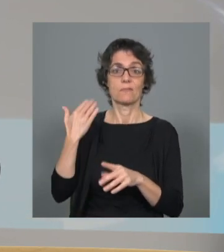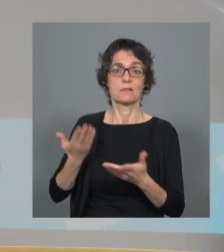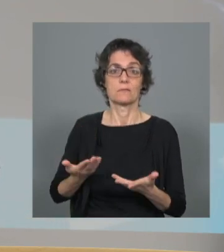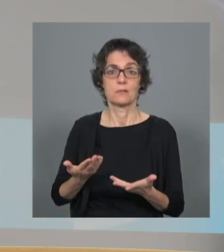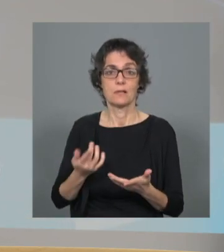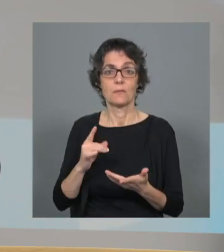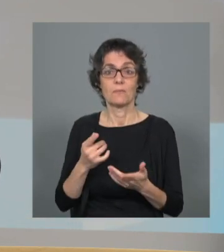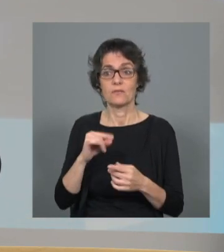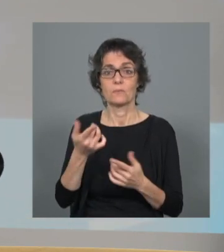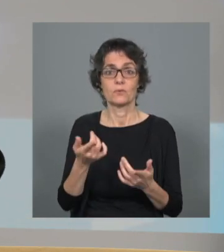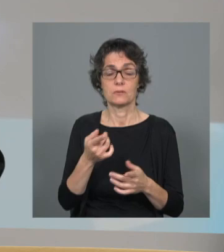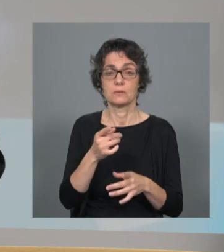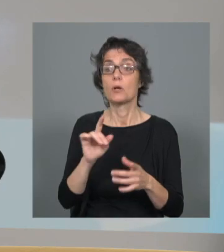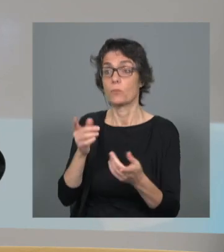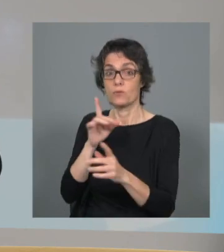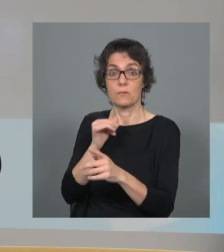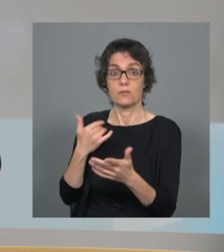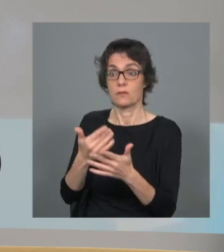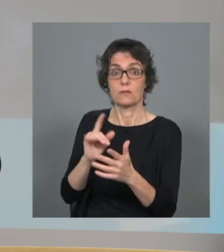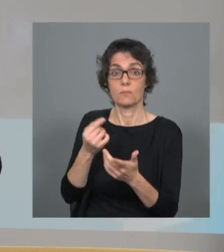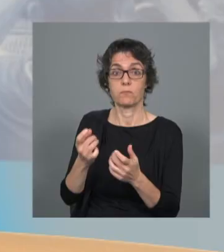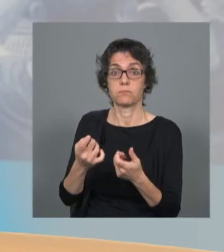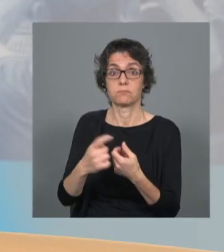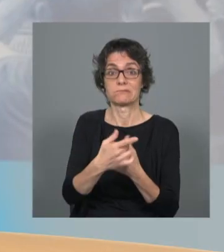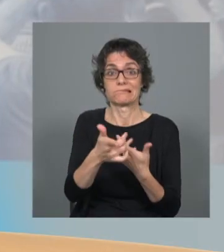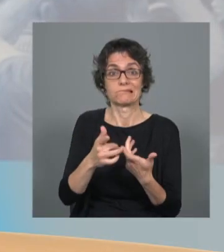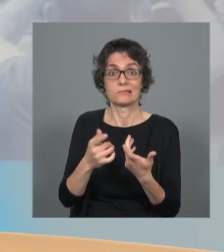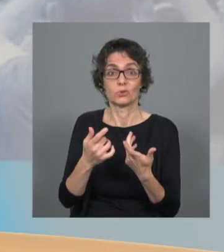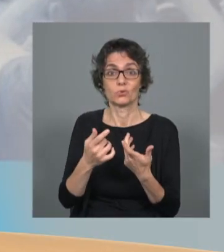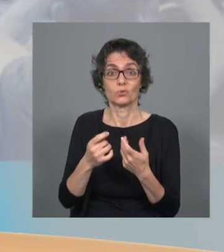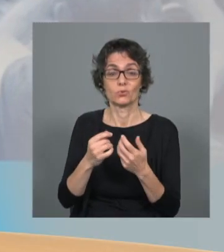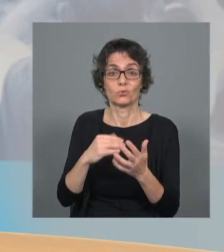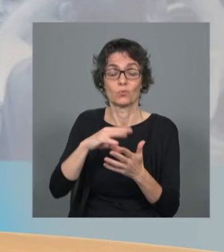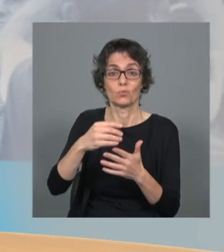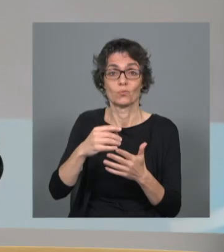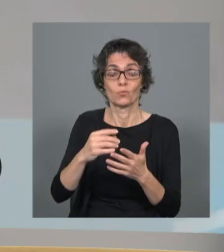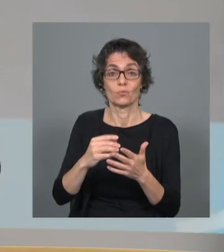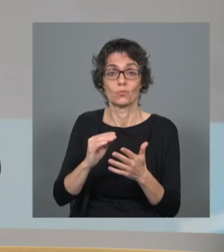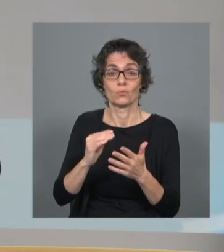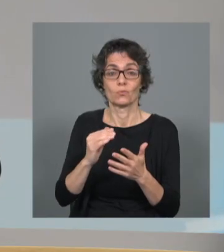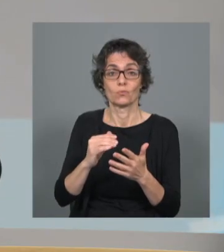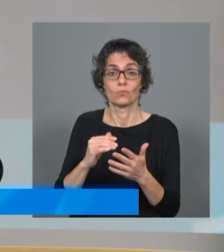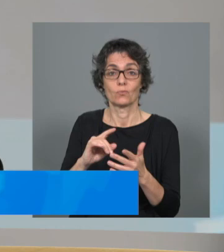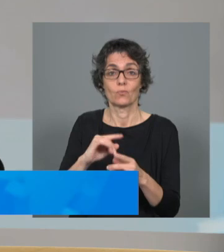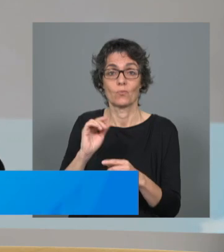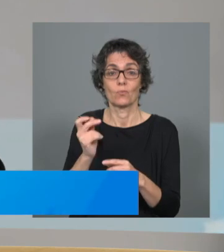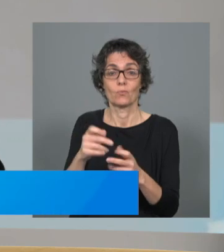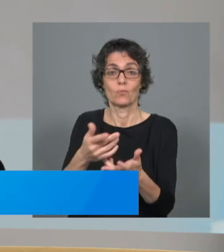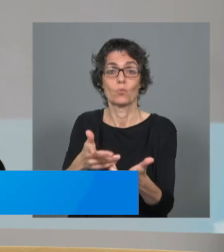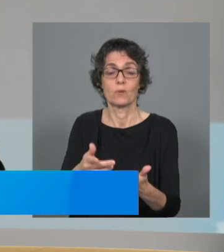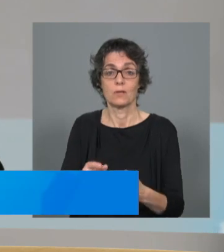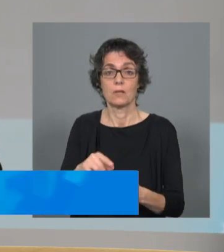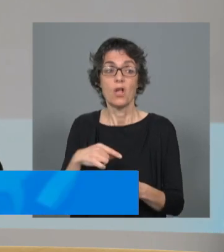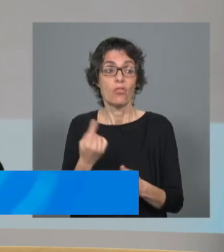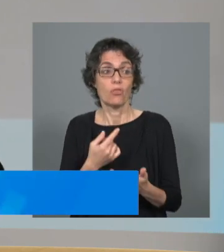especialistas... Sem surtir efeitos, até na própria adesão a essa testagem. Nós questionamos como é que está a ser